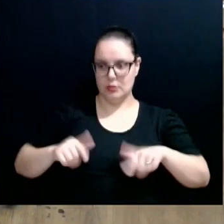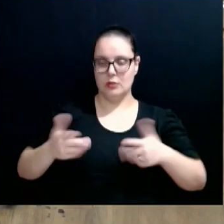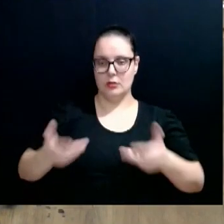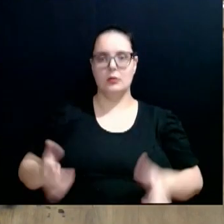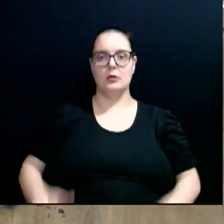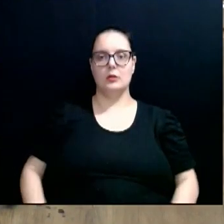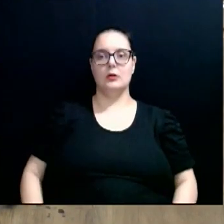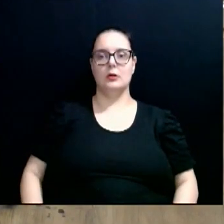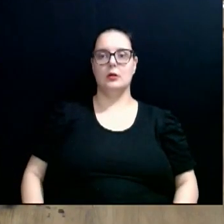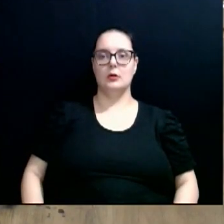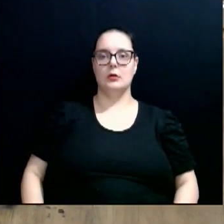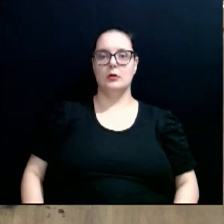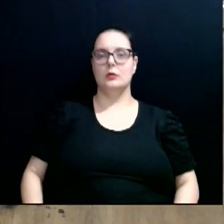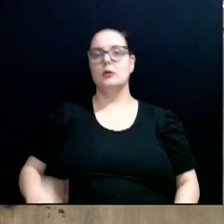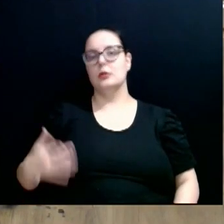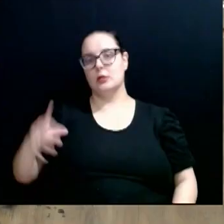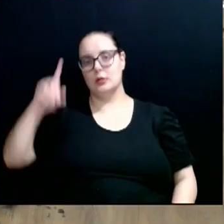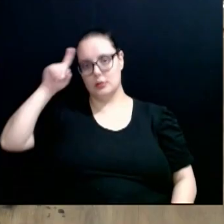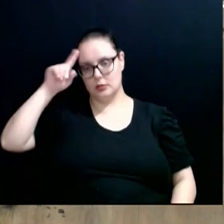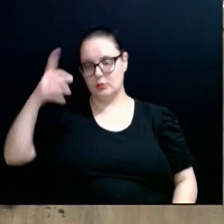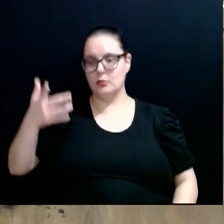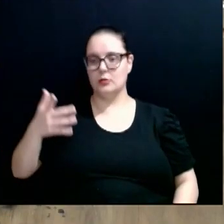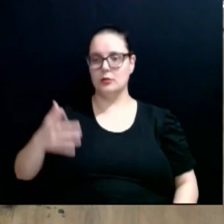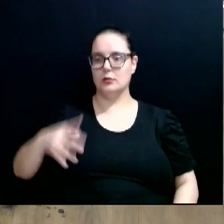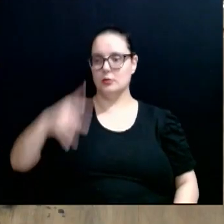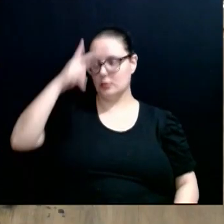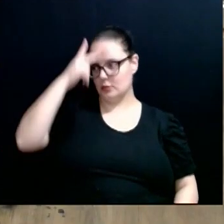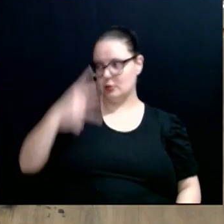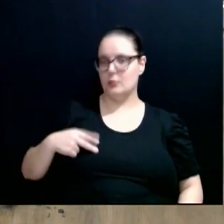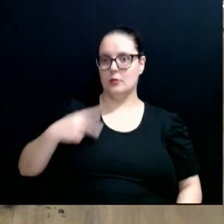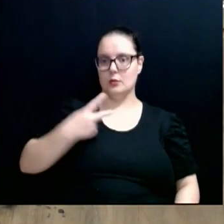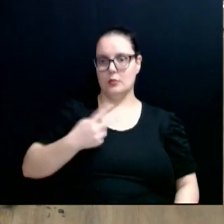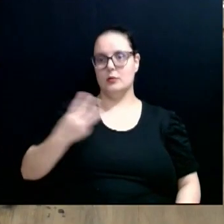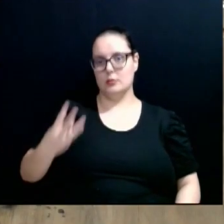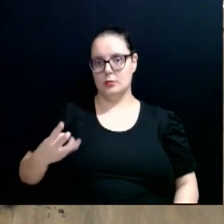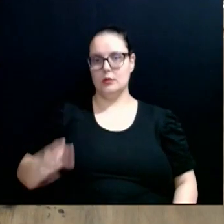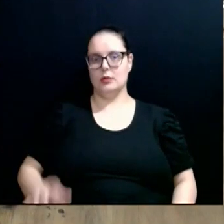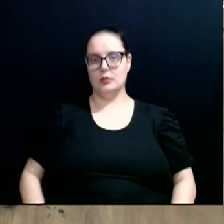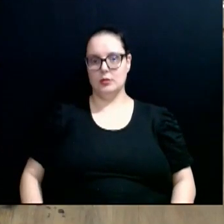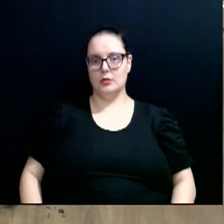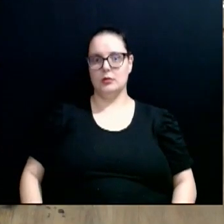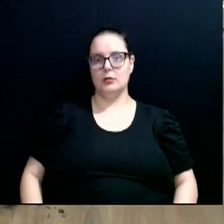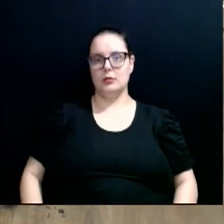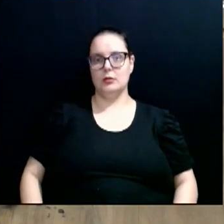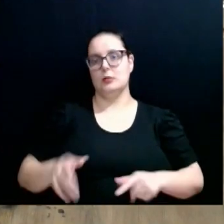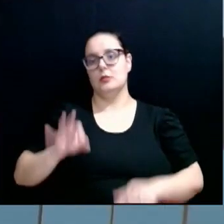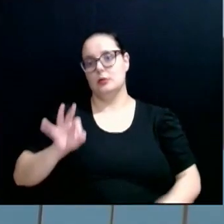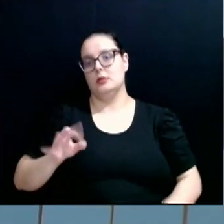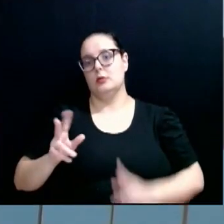E aí no dia próprio, dia 23, né, se tudo der certo, como o vereador